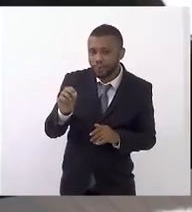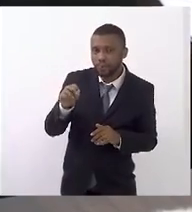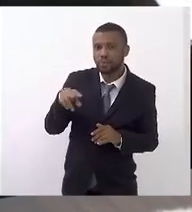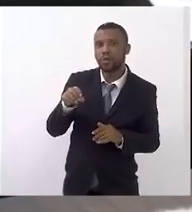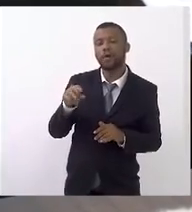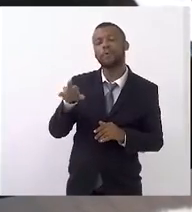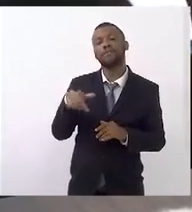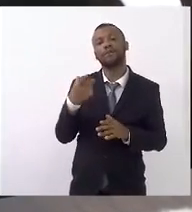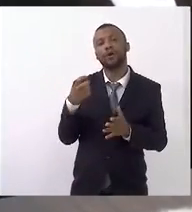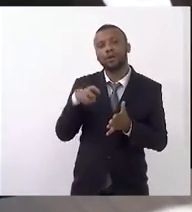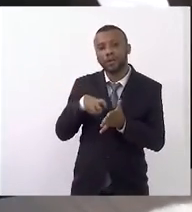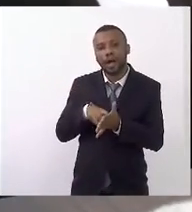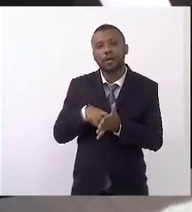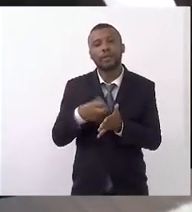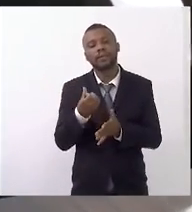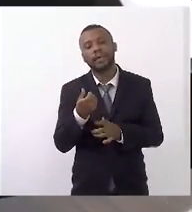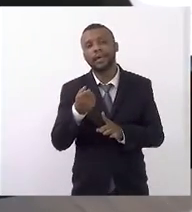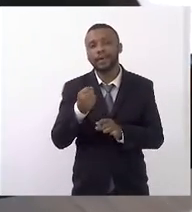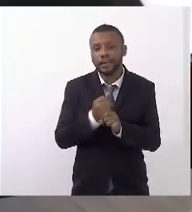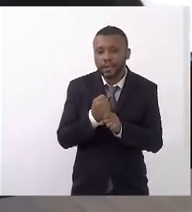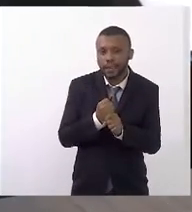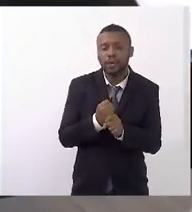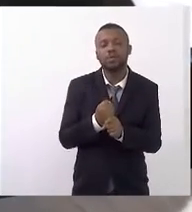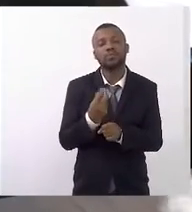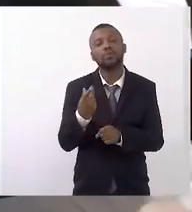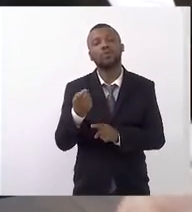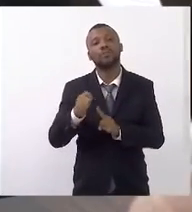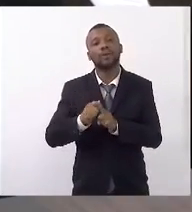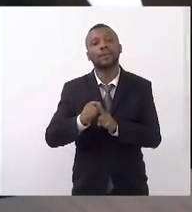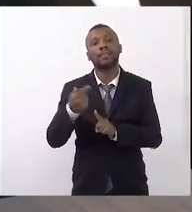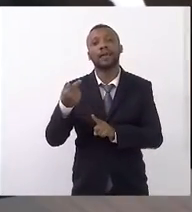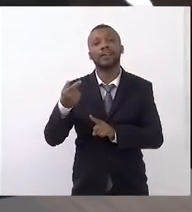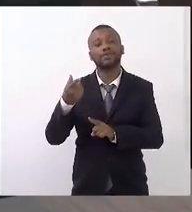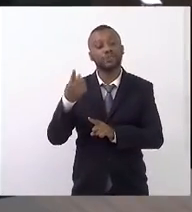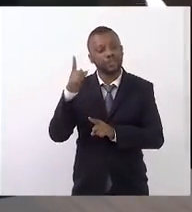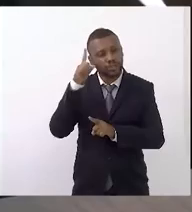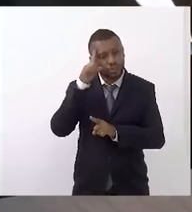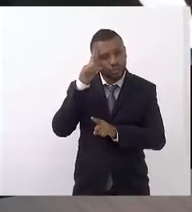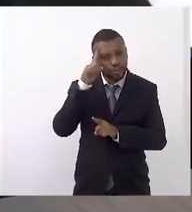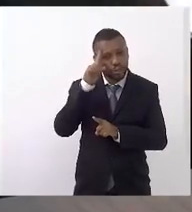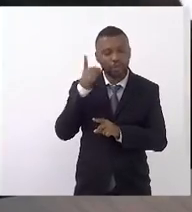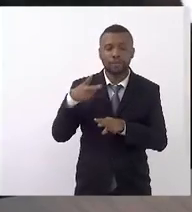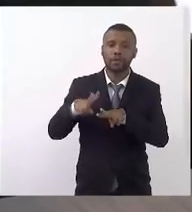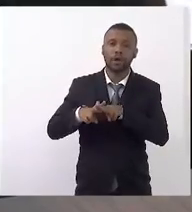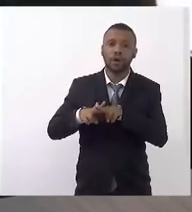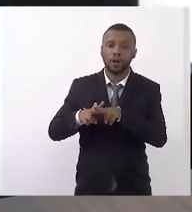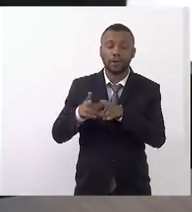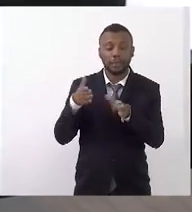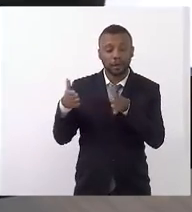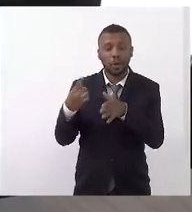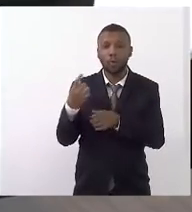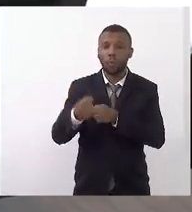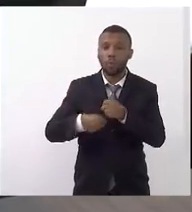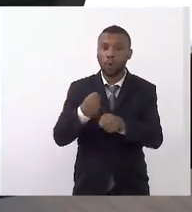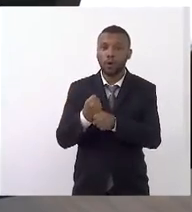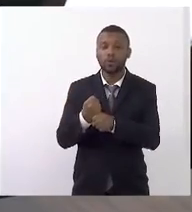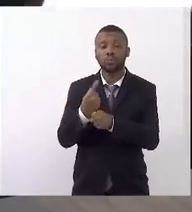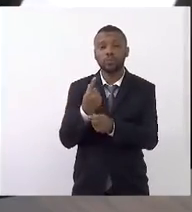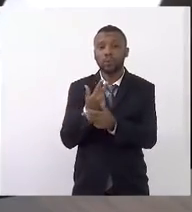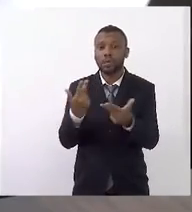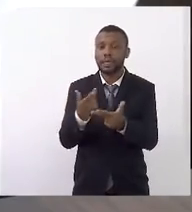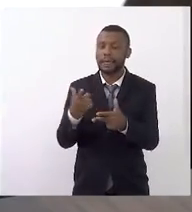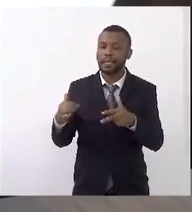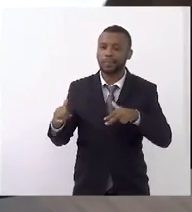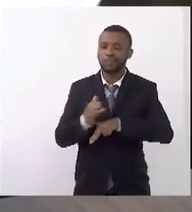Nobre foi condenado a 6 anos, 2 meses e 7 dias de prisão. cumpriu um ano de prisão nesse estado por um crime que não